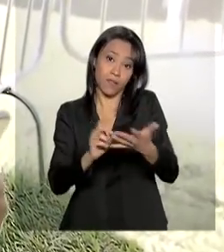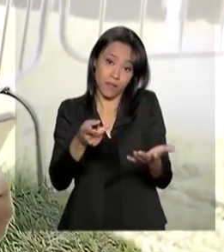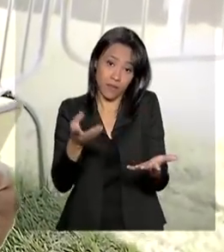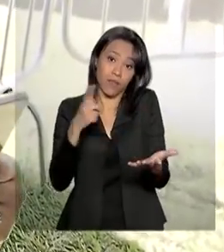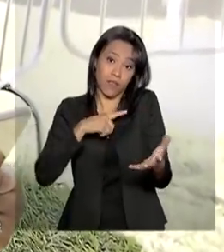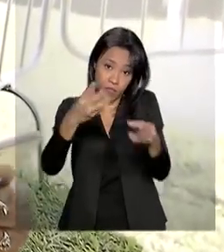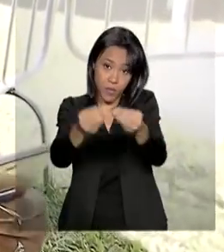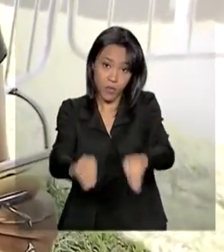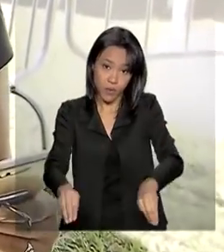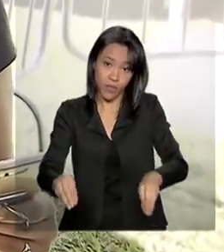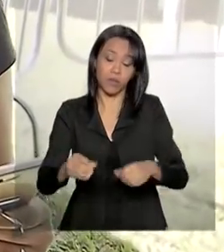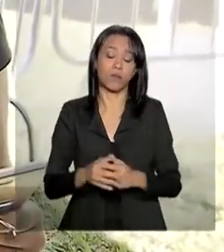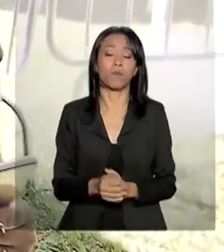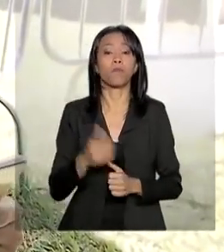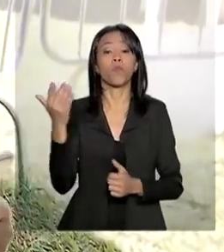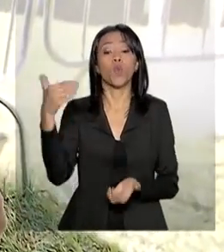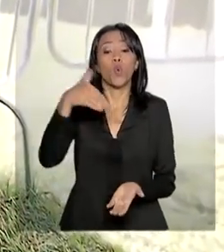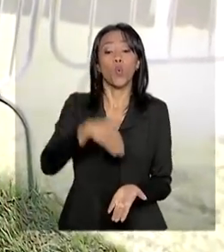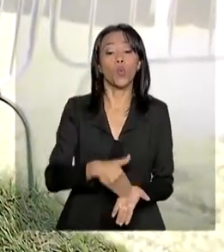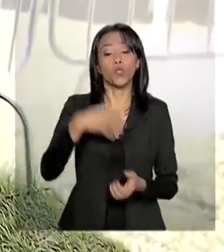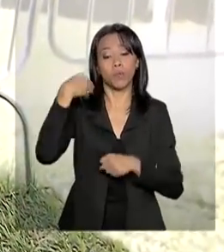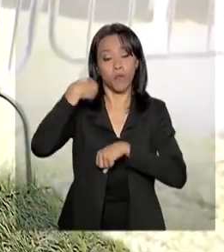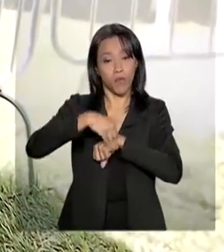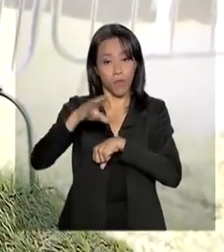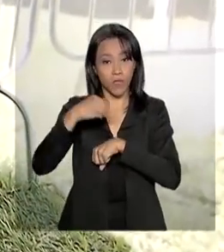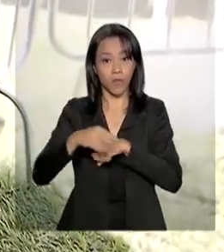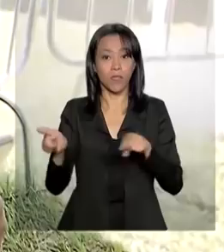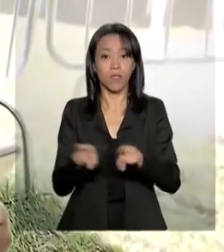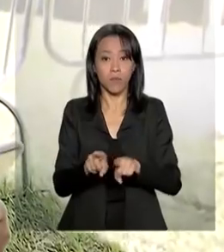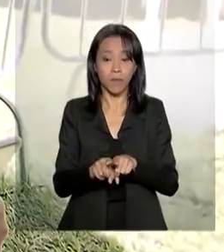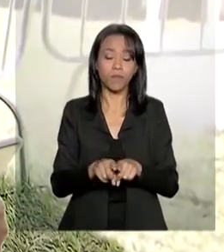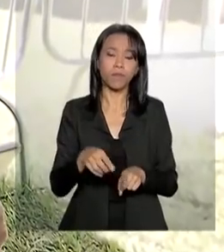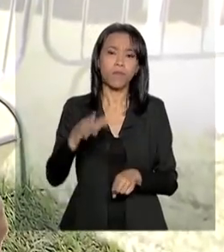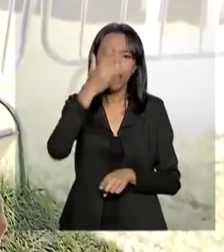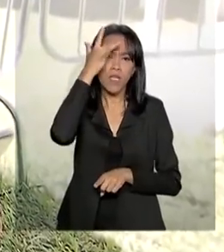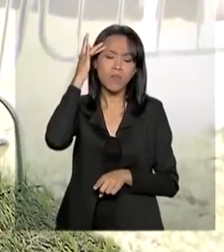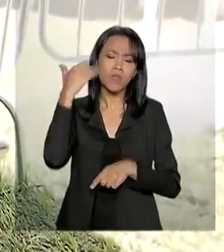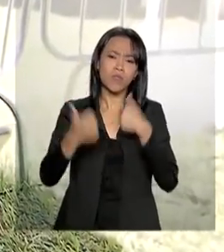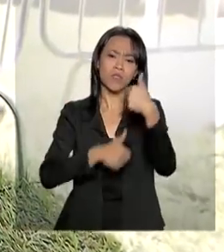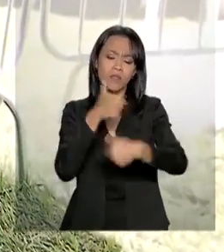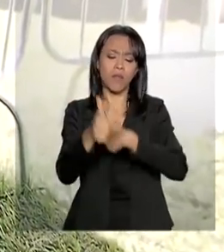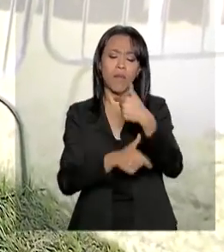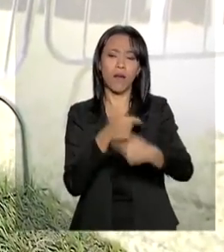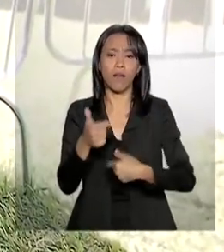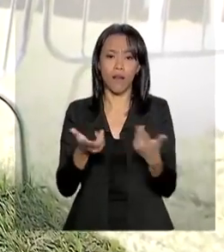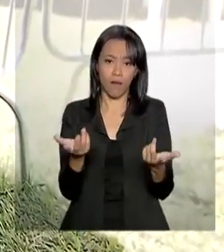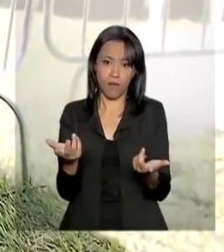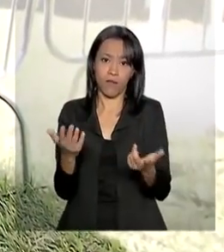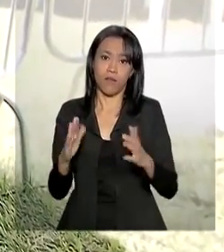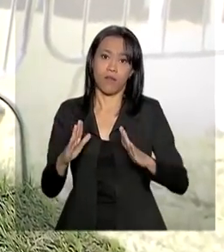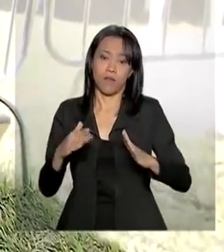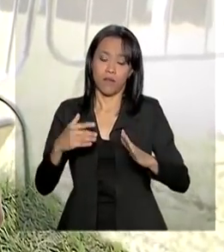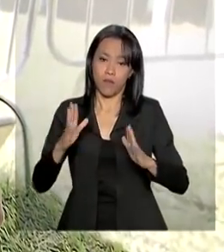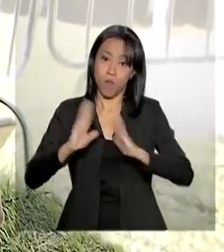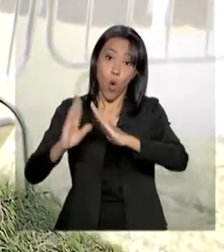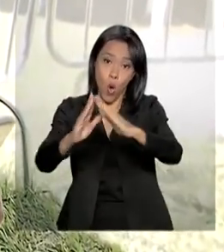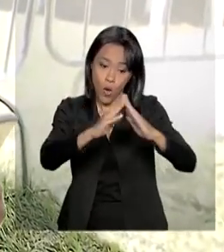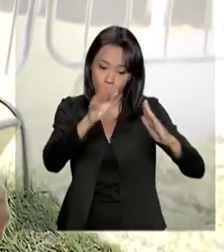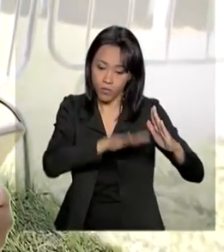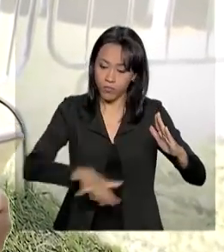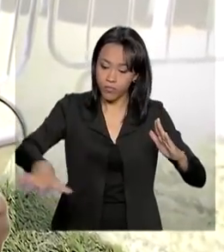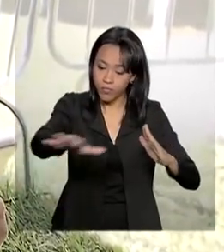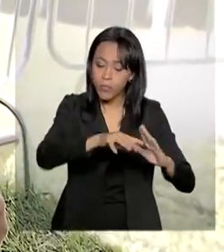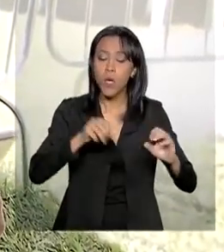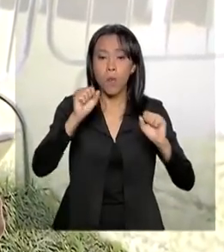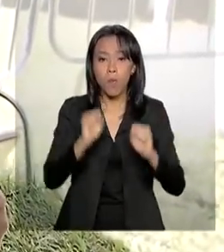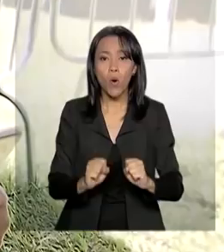do Feijão. Mais uma última informação, os trabalhadores que morarem na área afetada pelo rompimento da barragem poderão fazer o saque